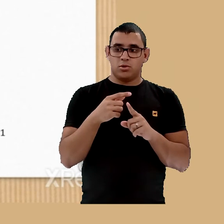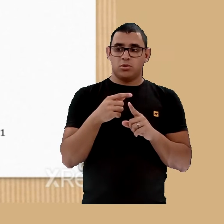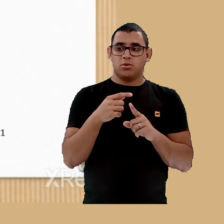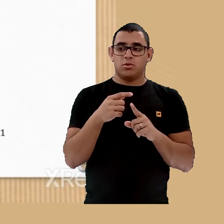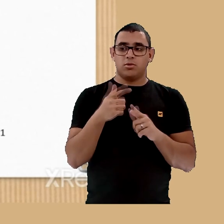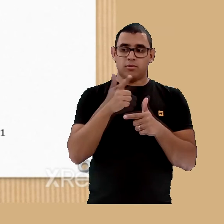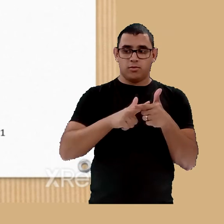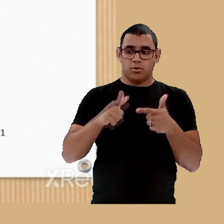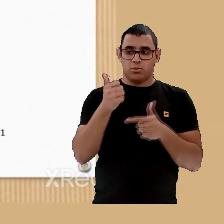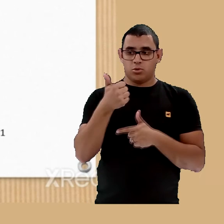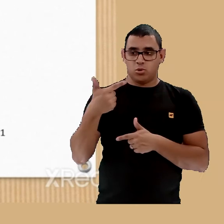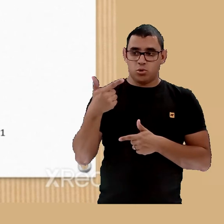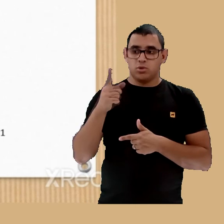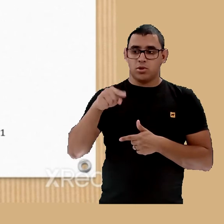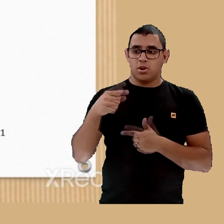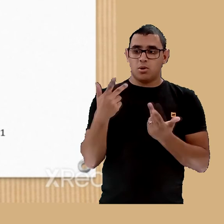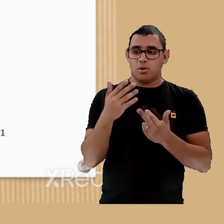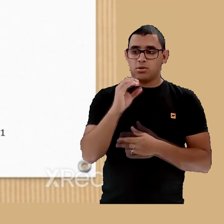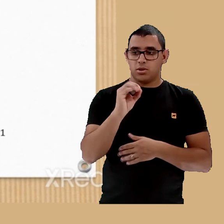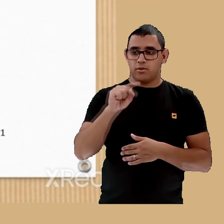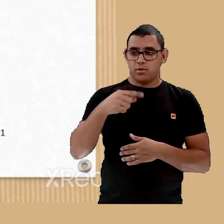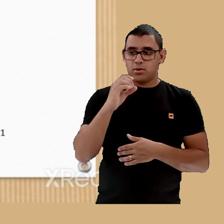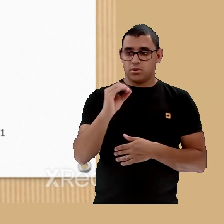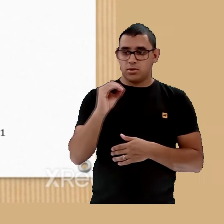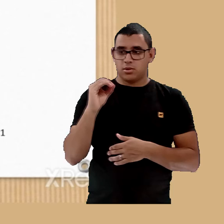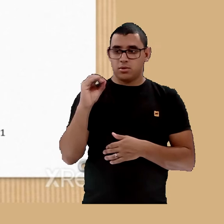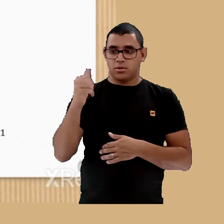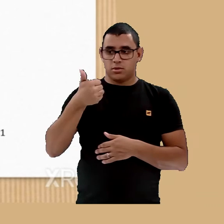por 12.000 equivale a